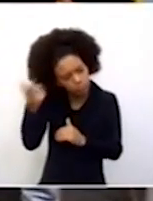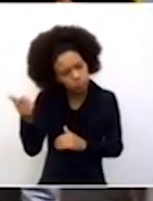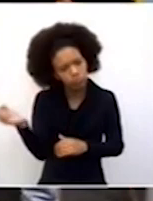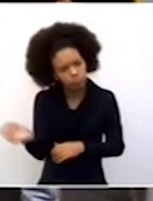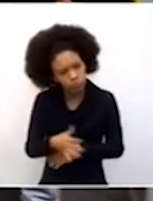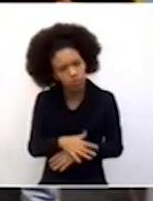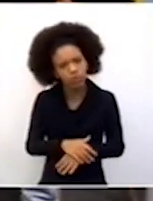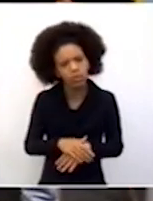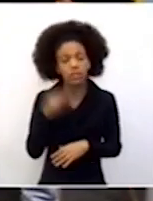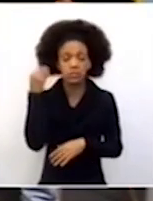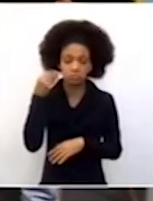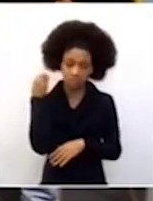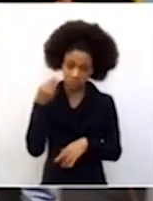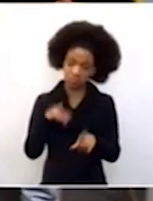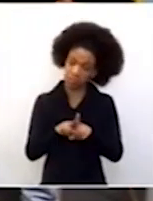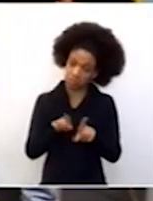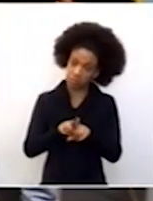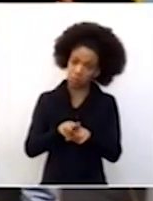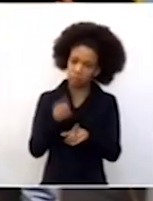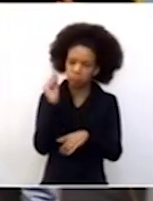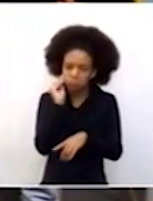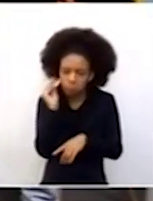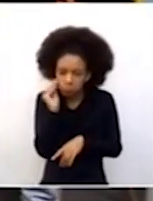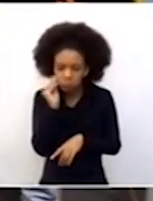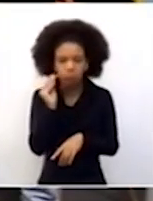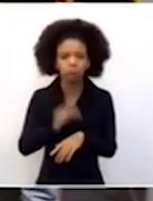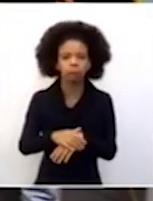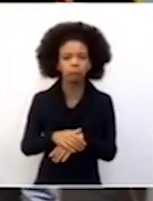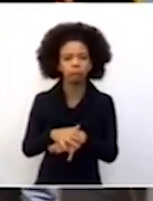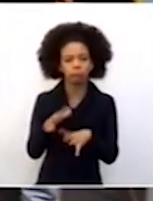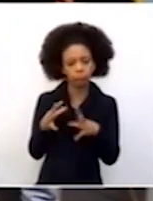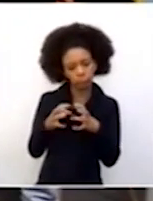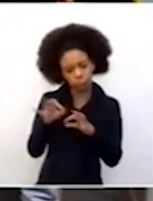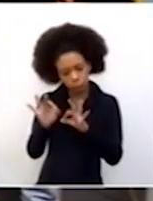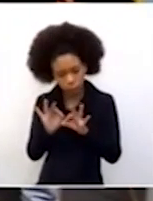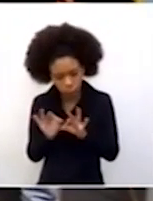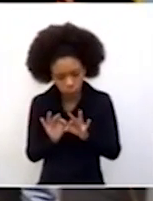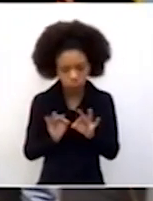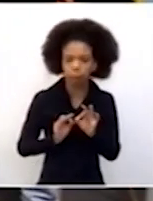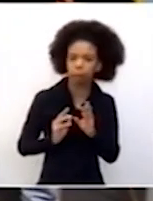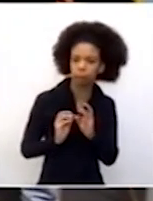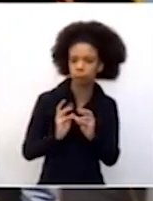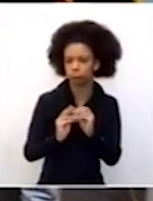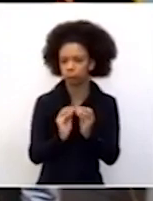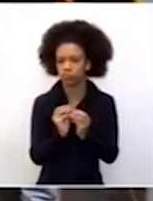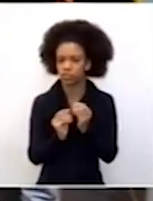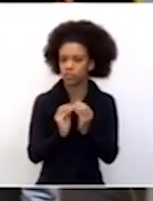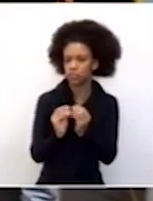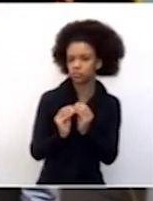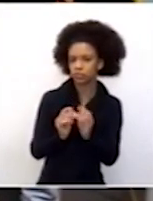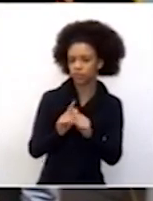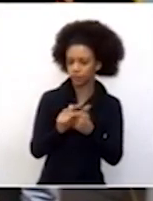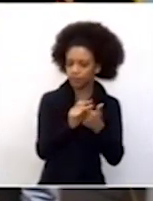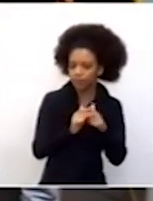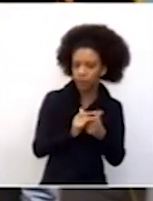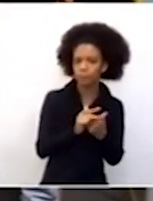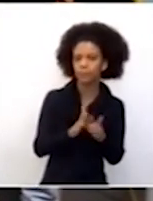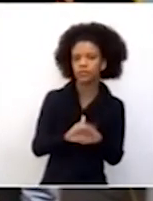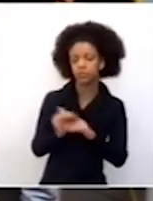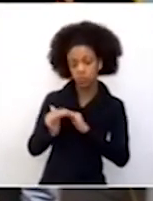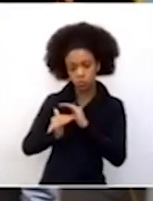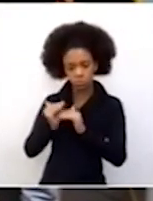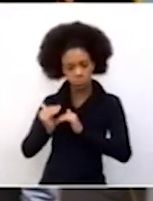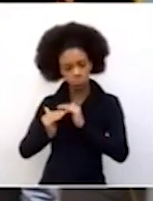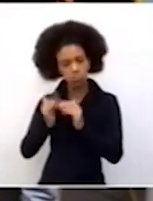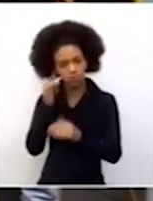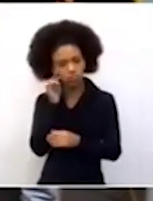da experimentação, né? Ele vai movimentando, mexendo com esses objetos, né? Essas ferramentas, assim, e vão construindo,